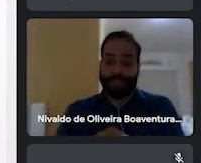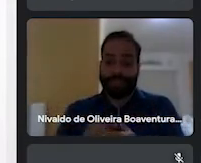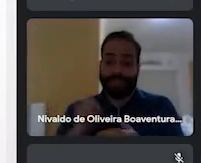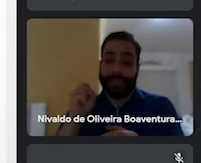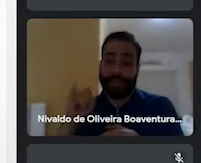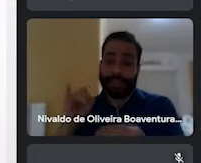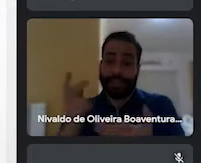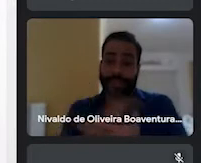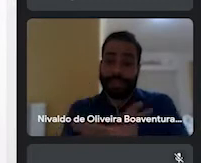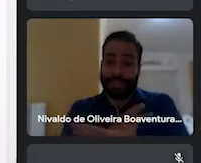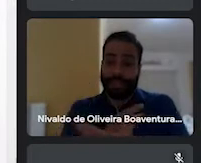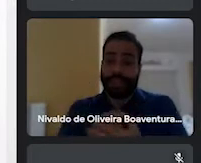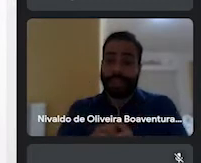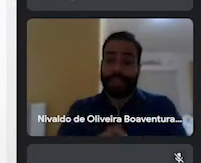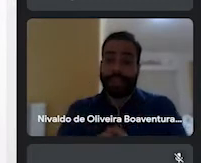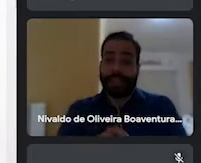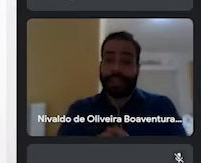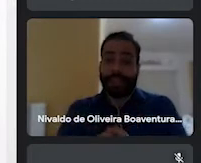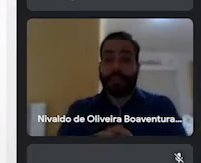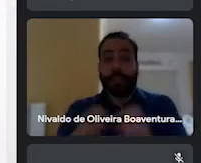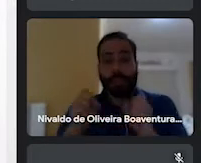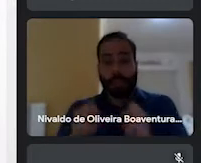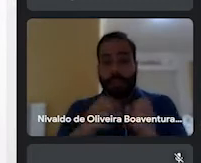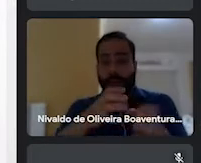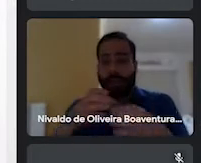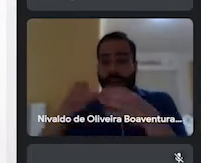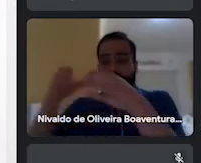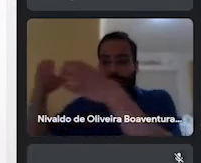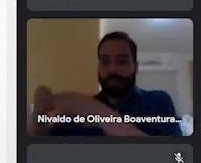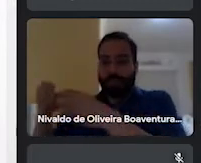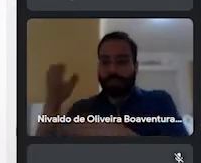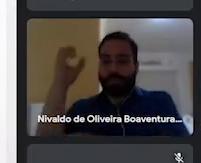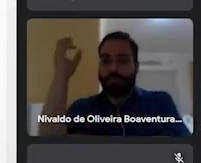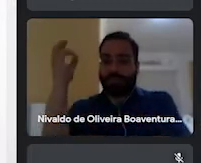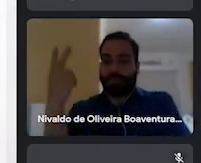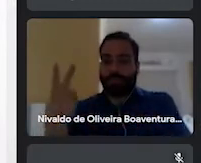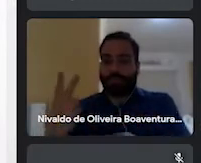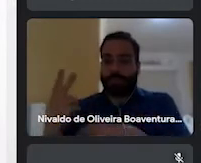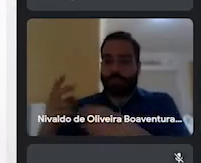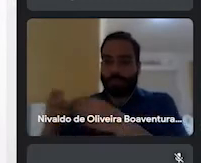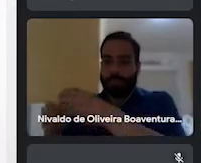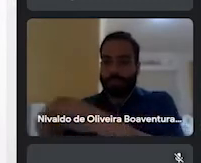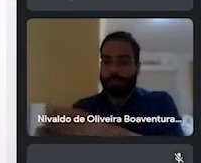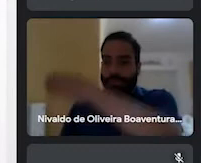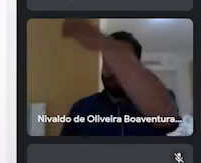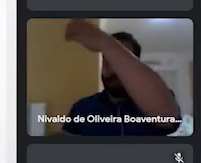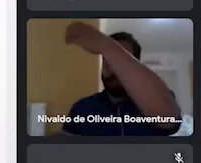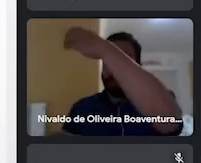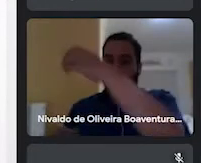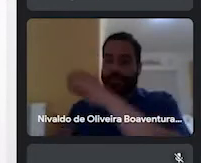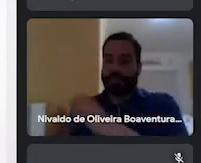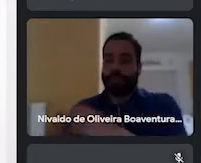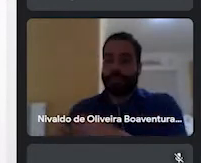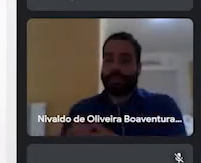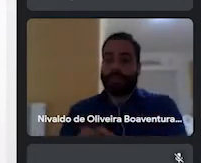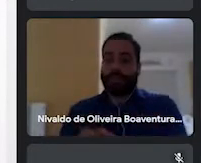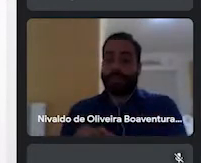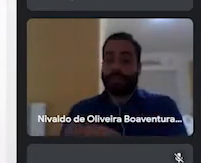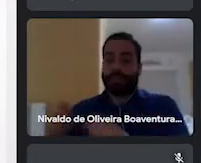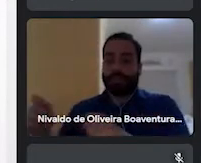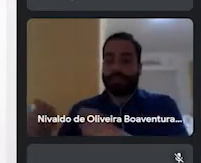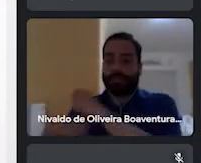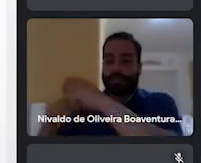Ó, eu posso colocar um poste lá do lado e amarrar, já que eu não vou com um caminhão Munk lá no local.